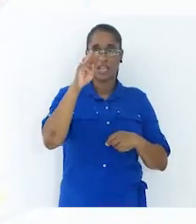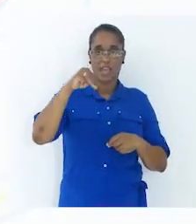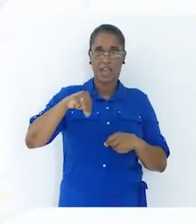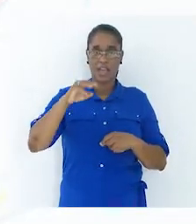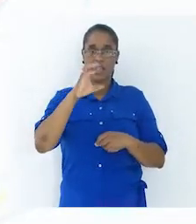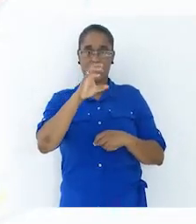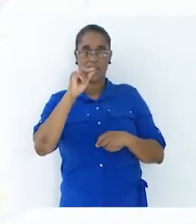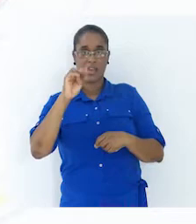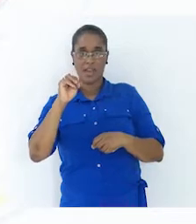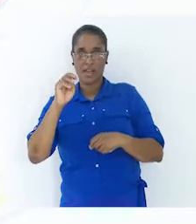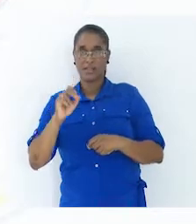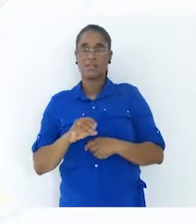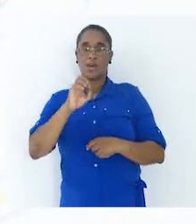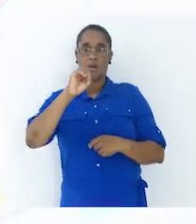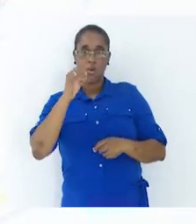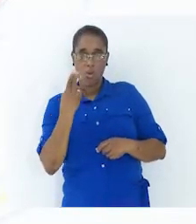ou